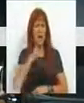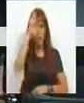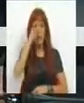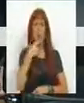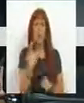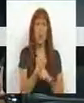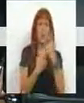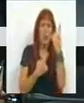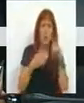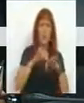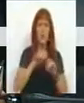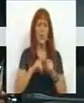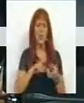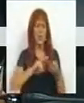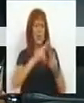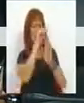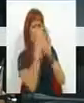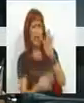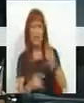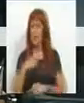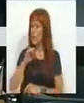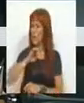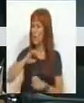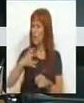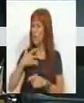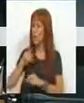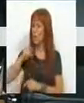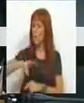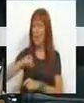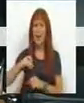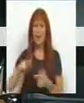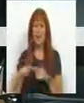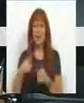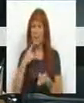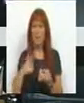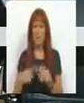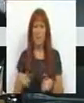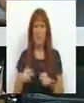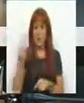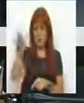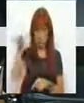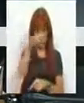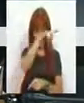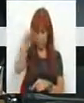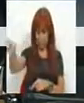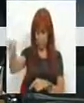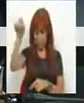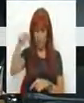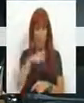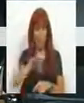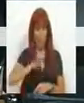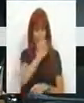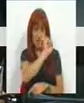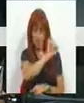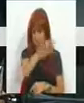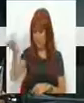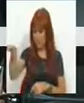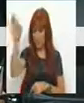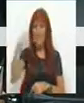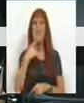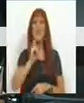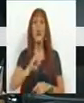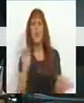afirma uma coisa relativamente ao retificativo, a doutora Marta Temido, presidente da CSS, nomeada por si, portanto, com a sua confiança,